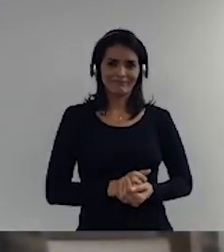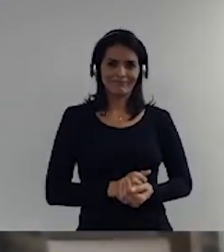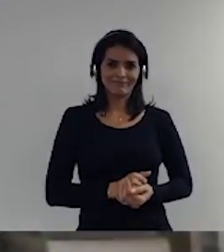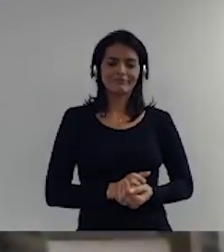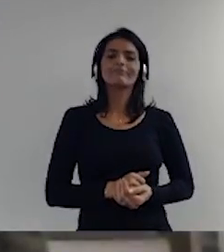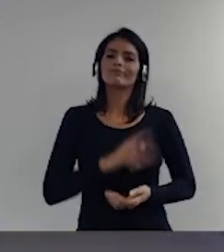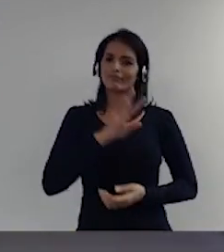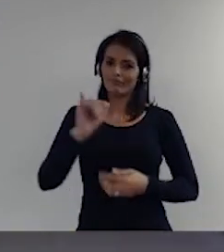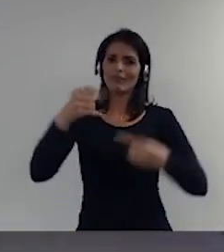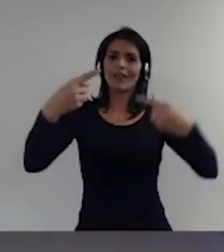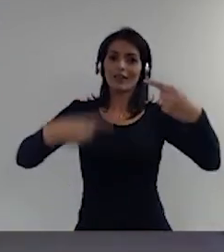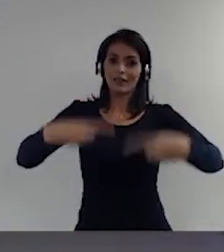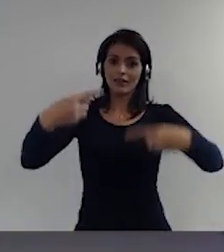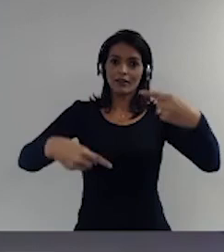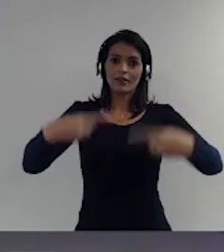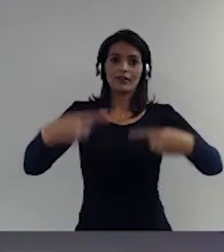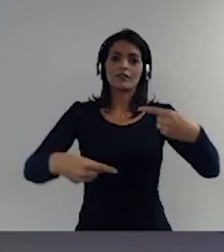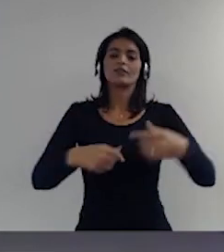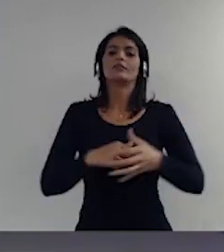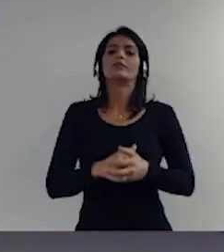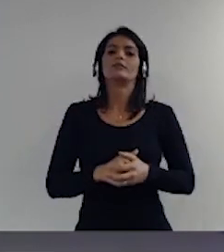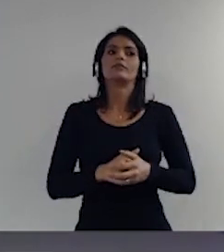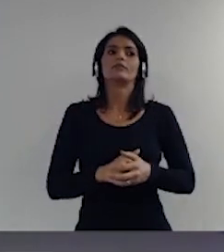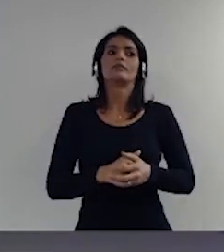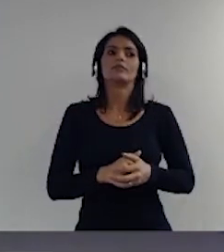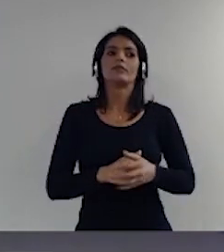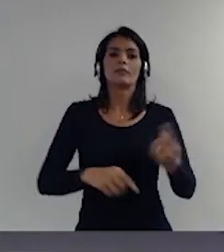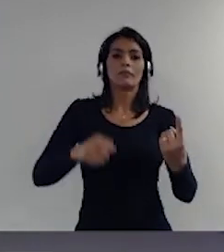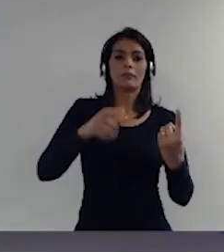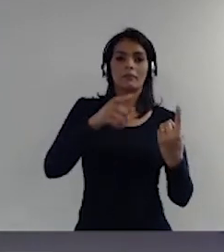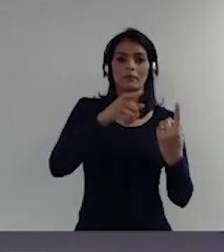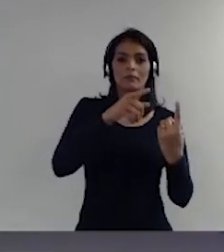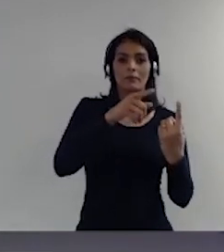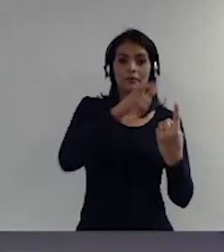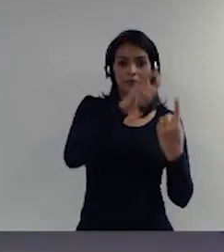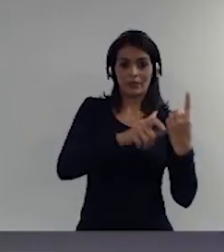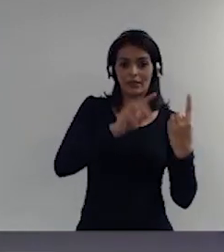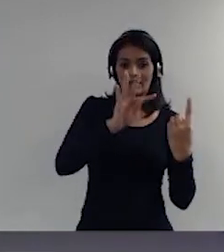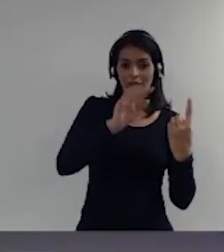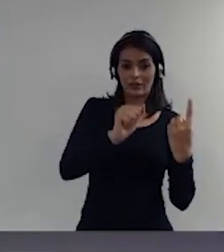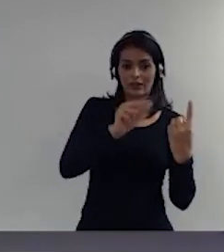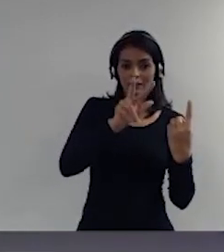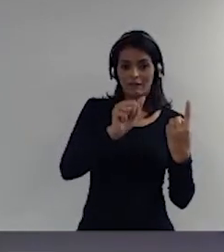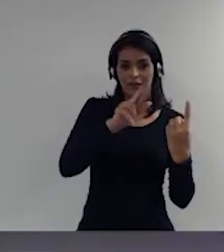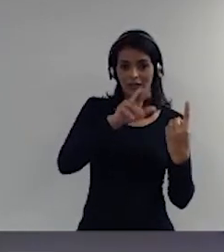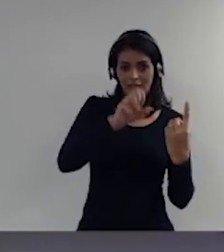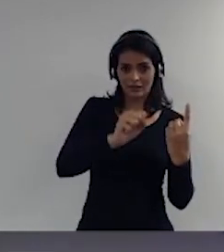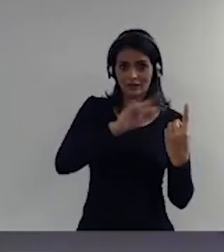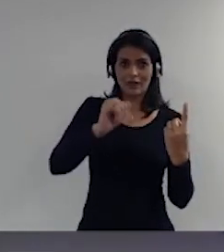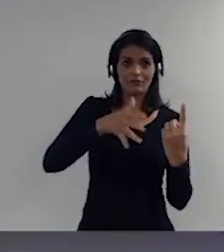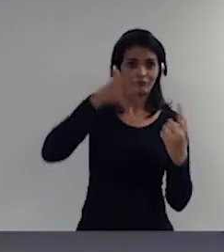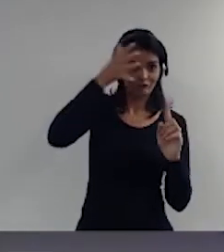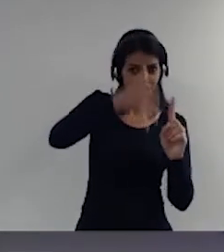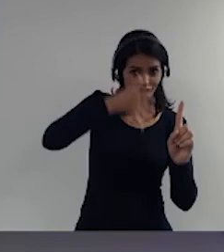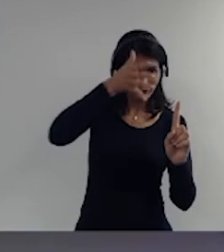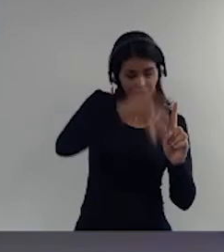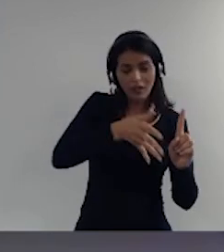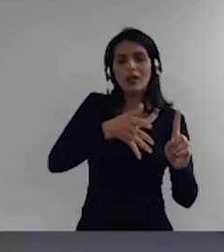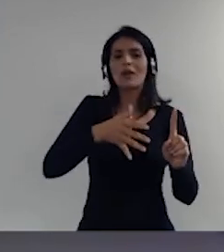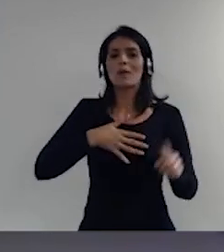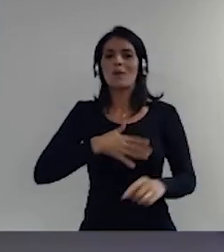sim, um debate após a fala do doutor Tavares Guerreiro, a quem eu tenho a honra de anunciar